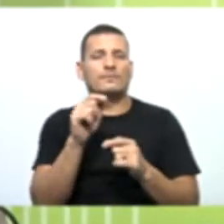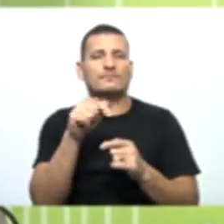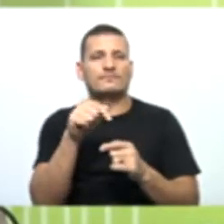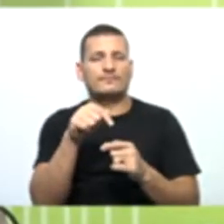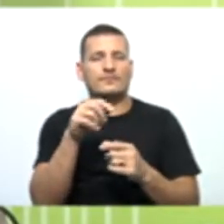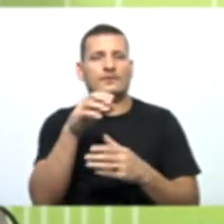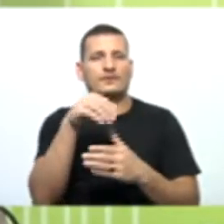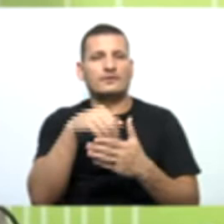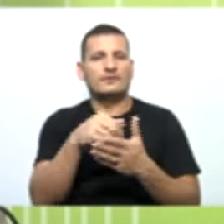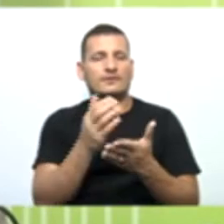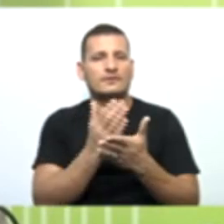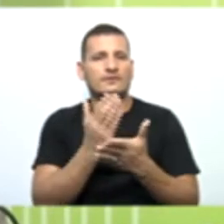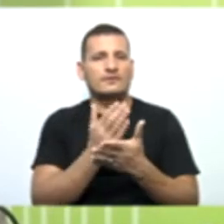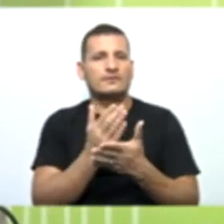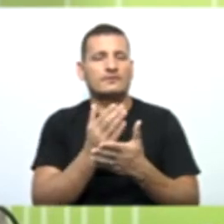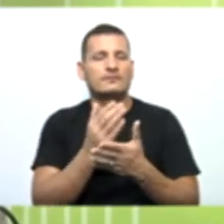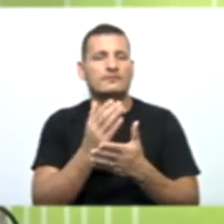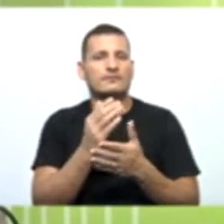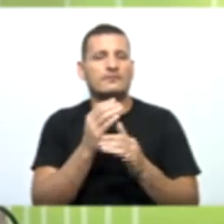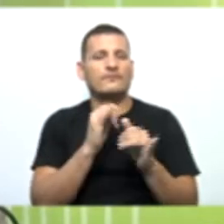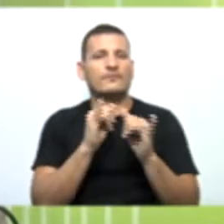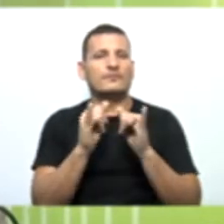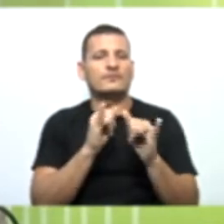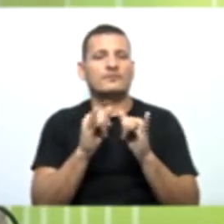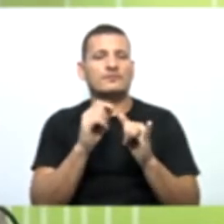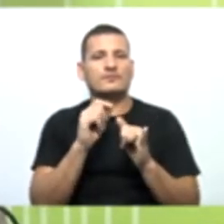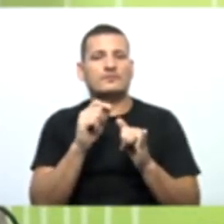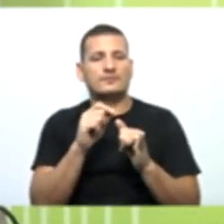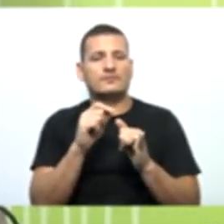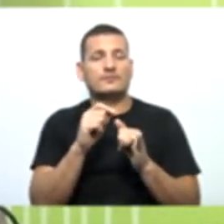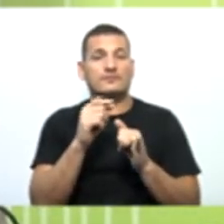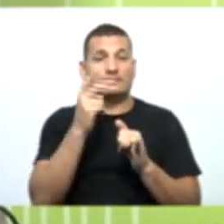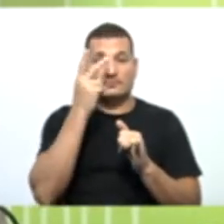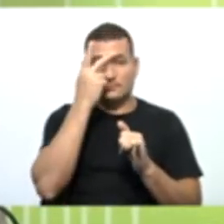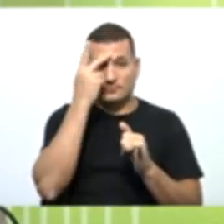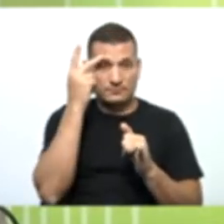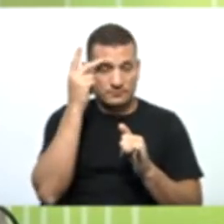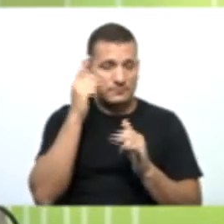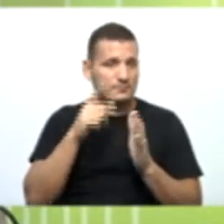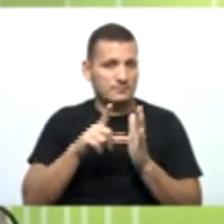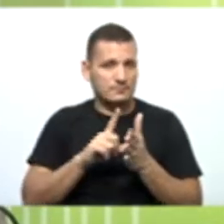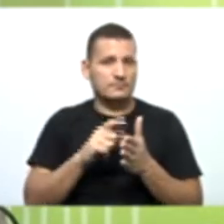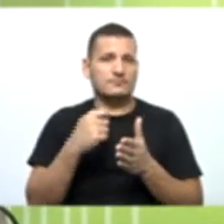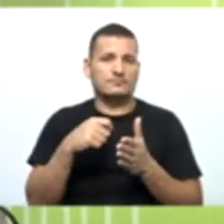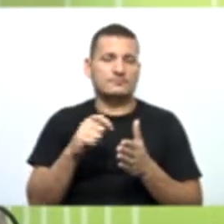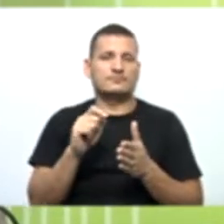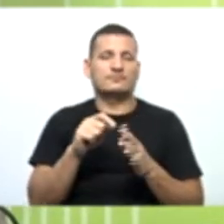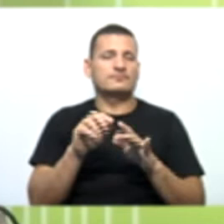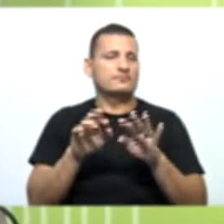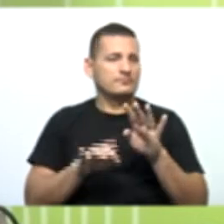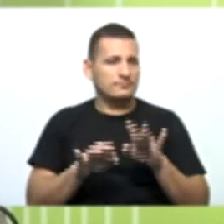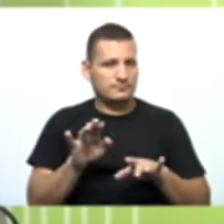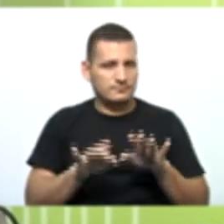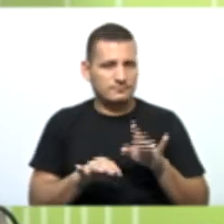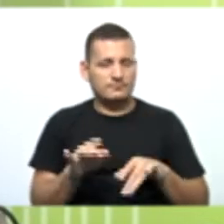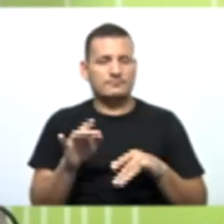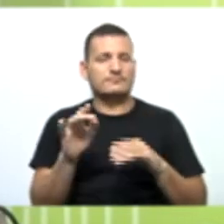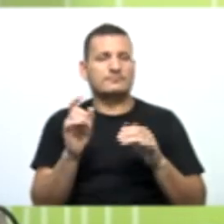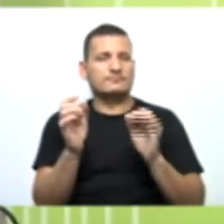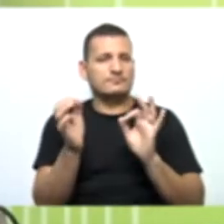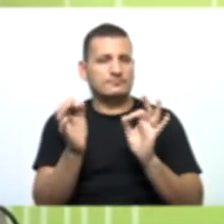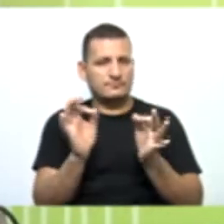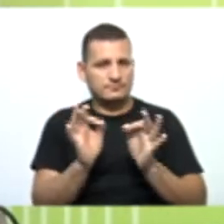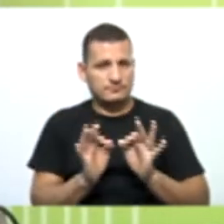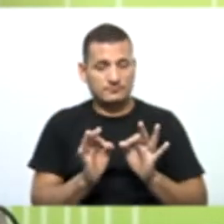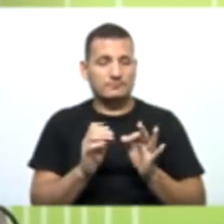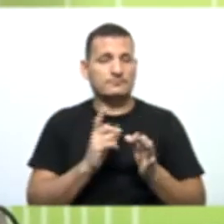uma informação, vai ter que fazer o quê? Alguém teve que alimentar ele, teve que digitar, teve que produzir, não é isso? Teve